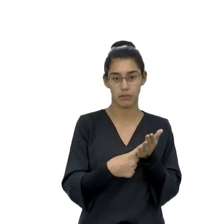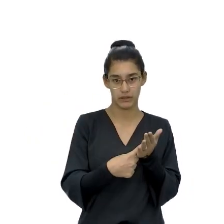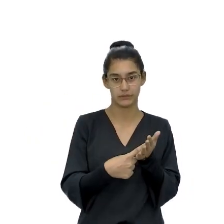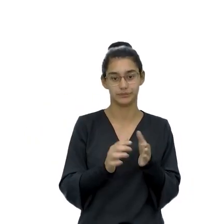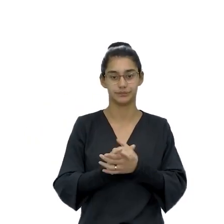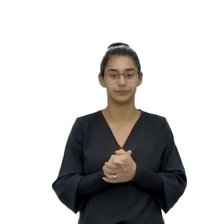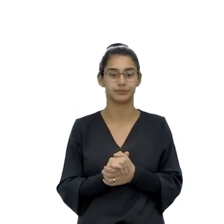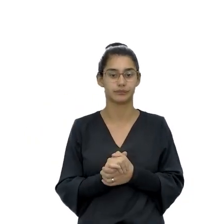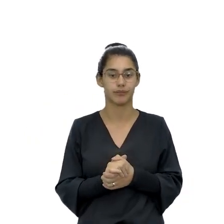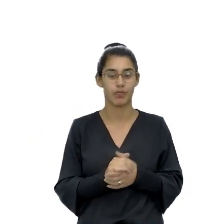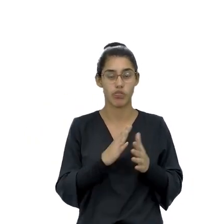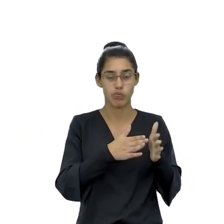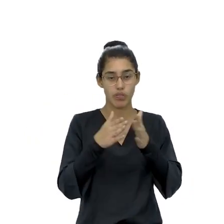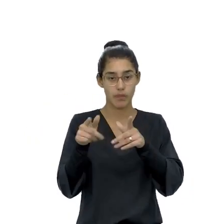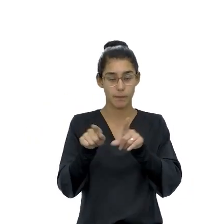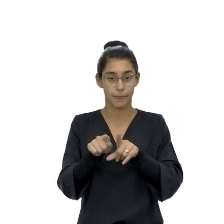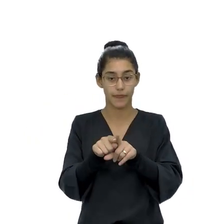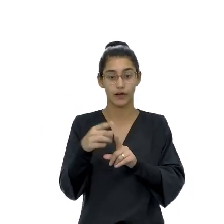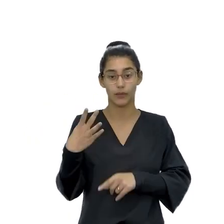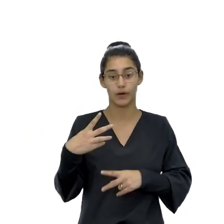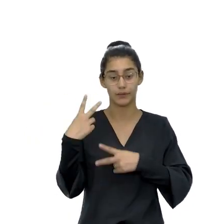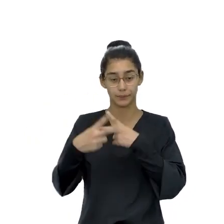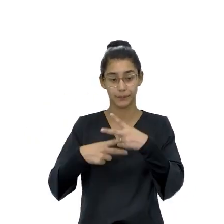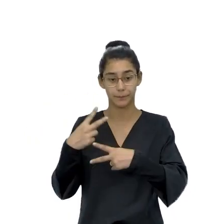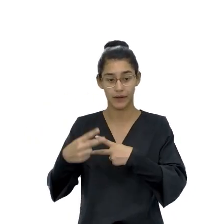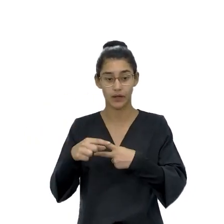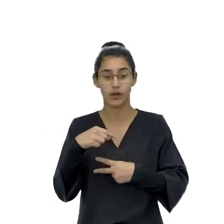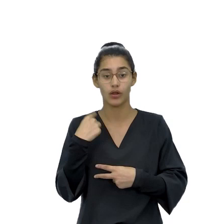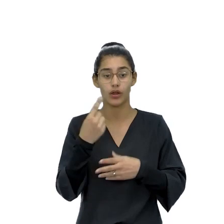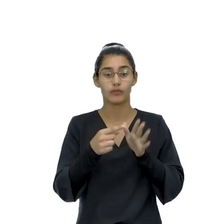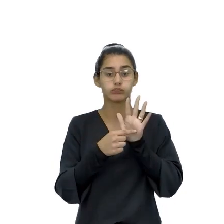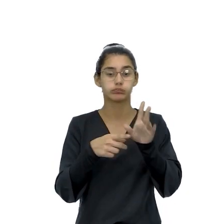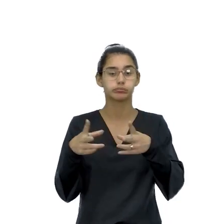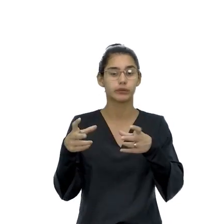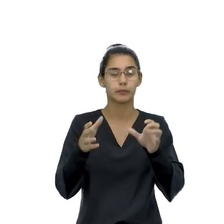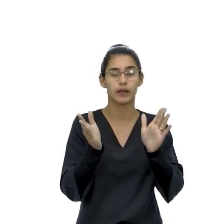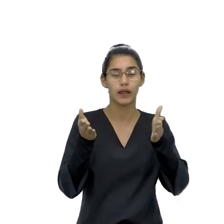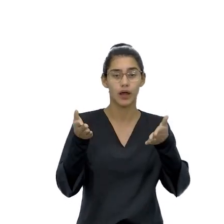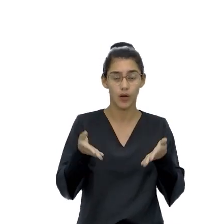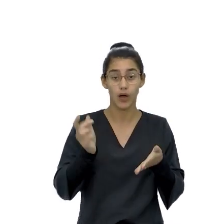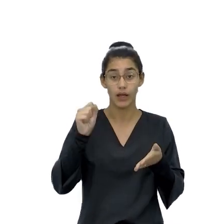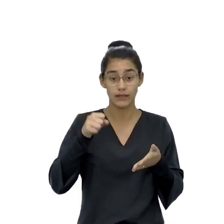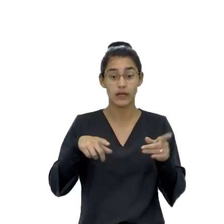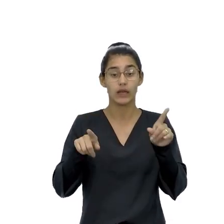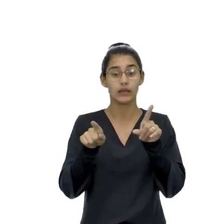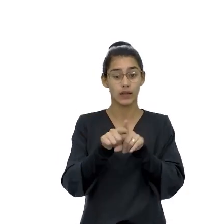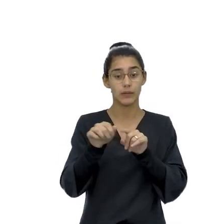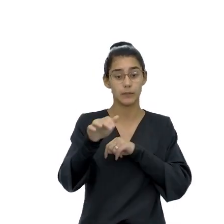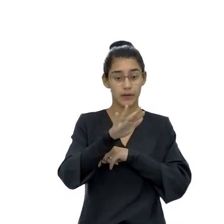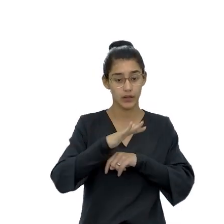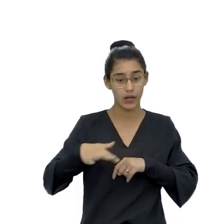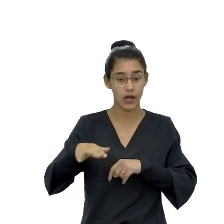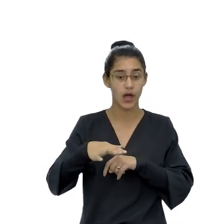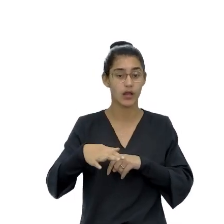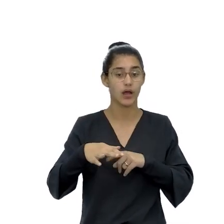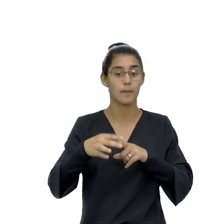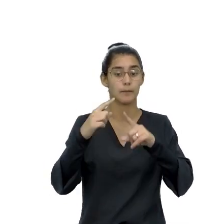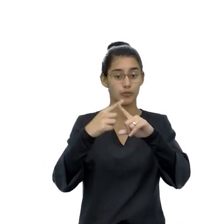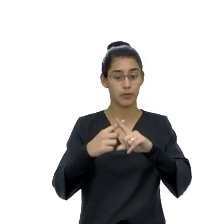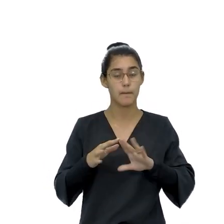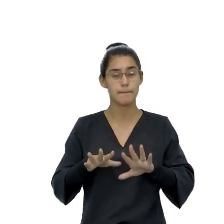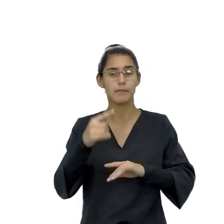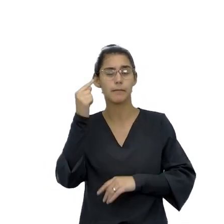combinatória. Caminhamos, então, ao quarto bimestre, onde nós estamos olhando agora sim também para o campo multiplicativo,